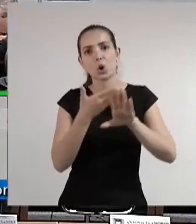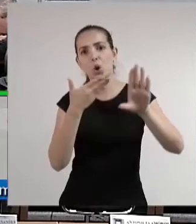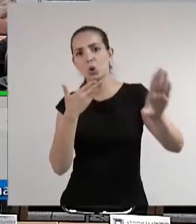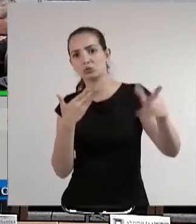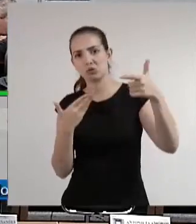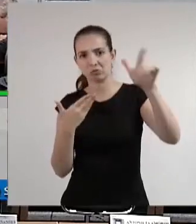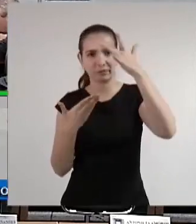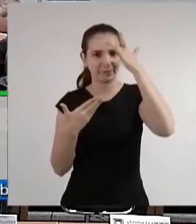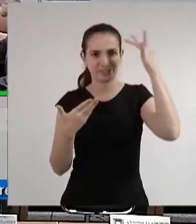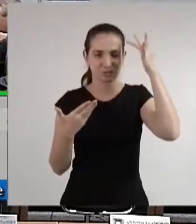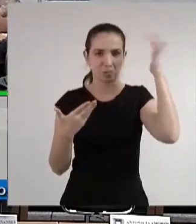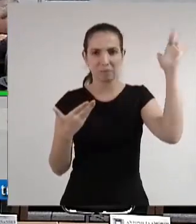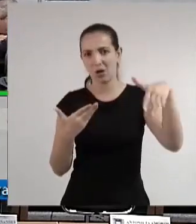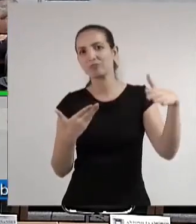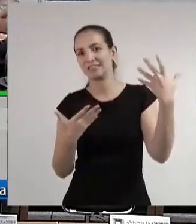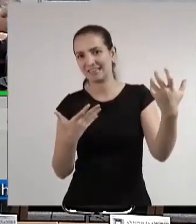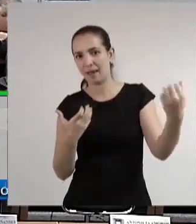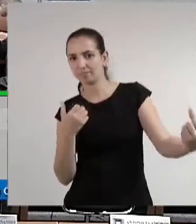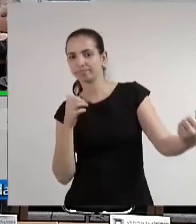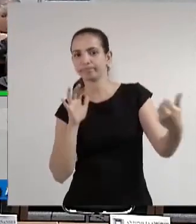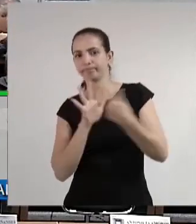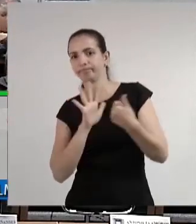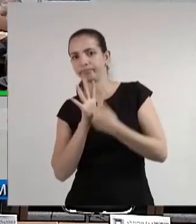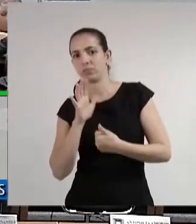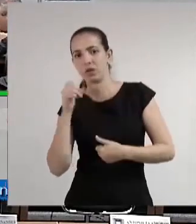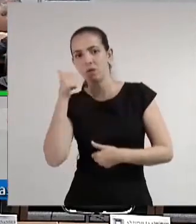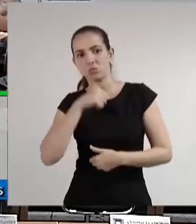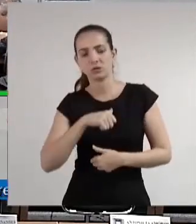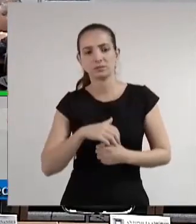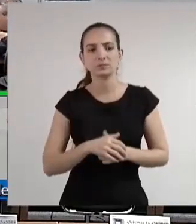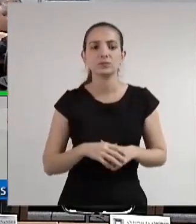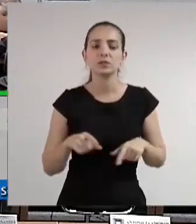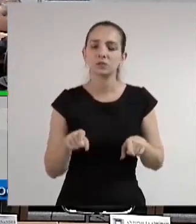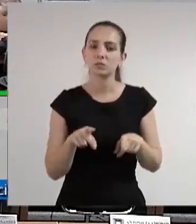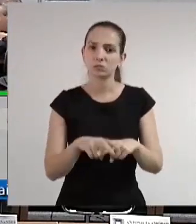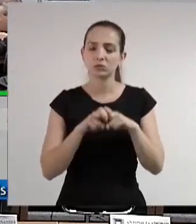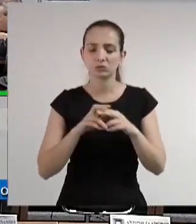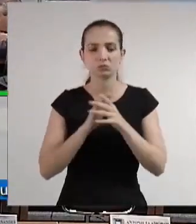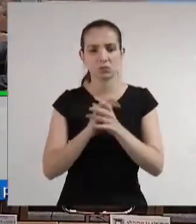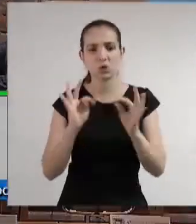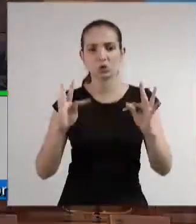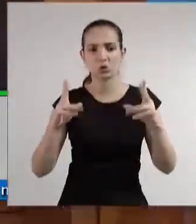abençoe a todas as mulheres sul-mato-grossenses e a todas as mulheres brasileiras.